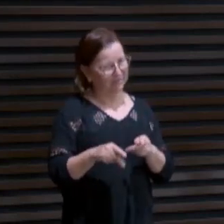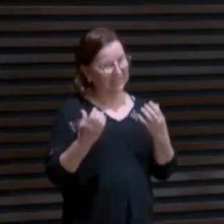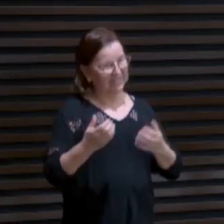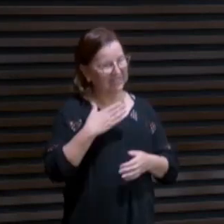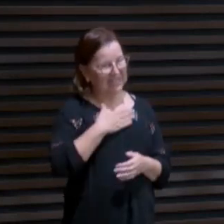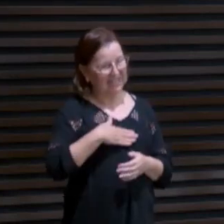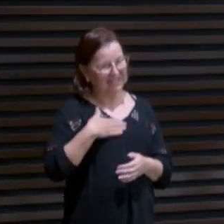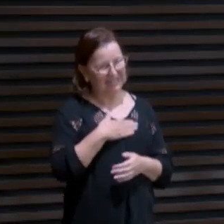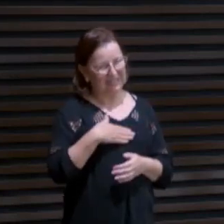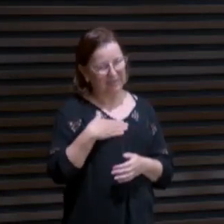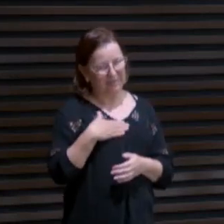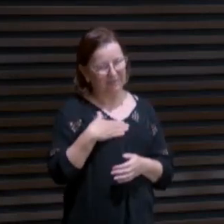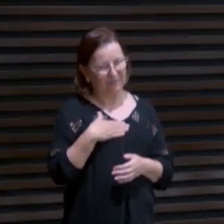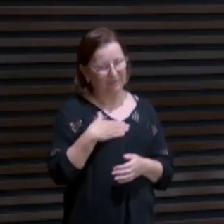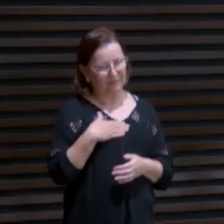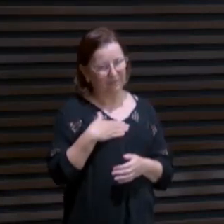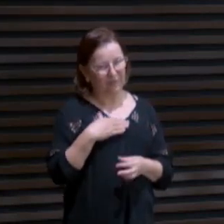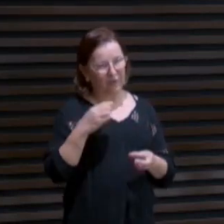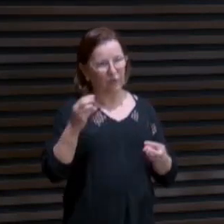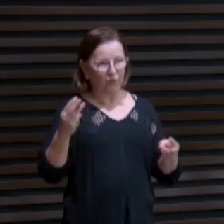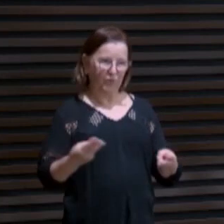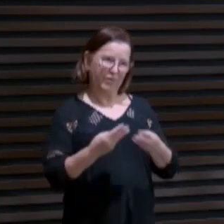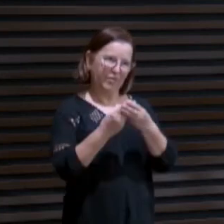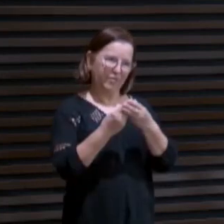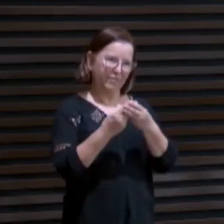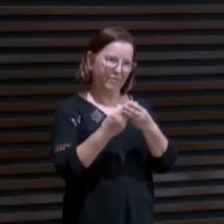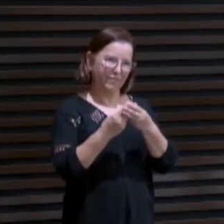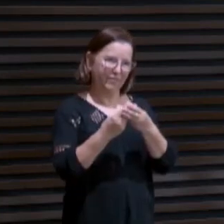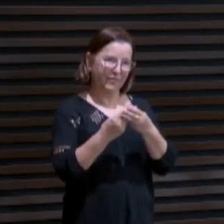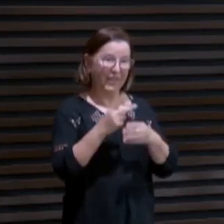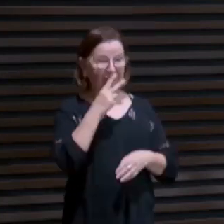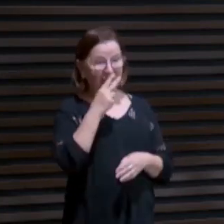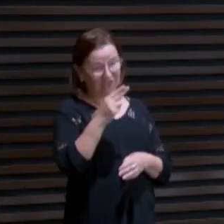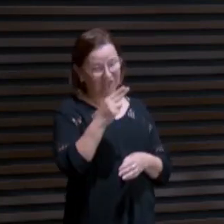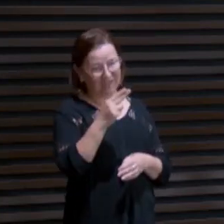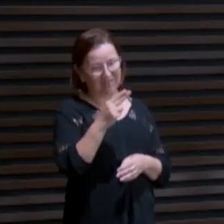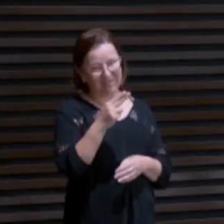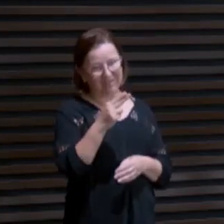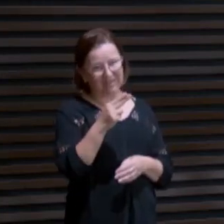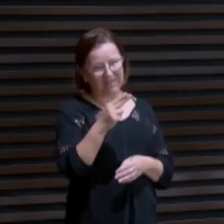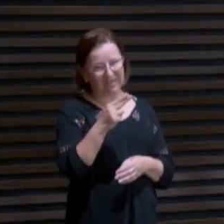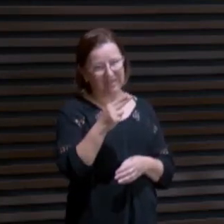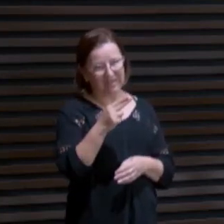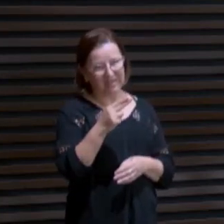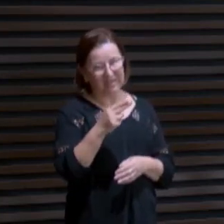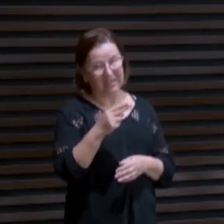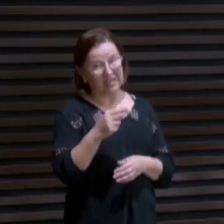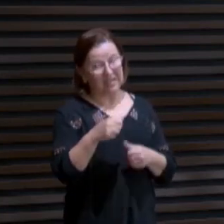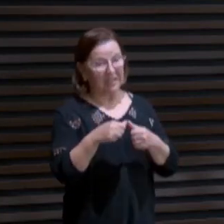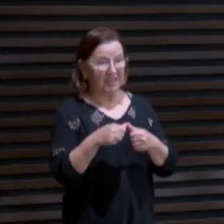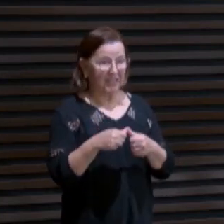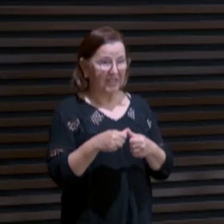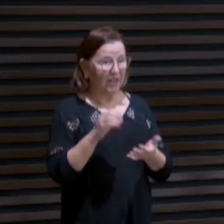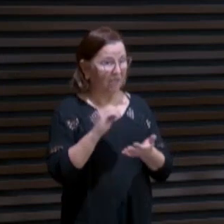agradar os judeus e achava que estava fazendo uma injustiça